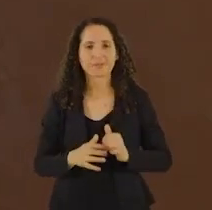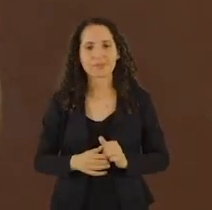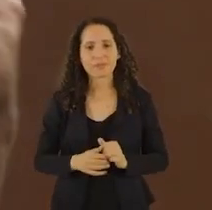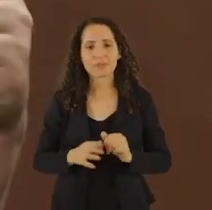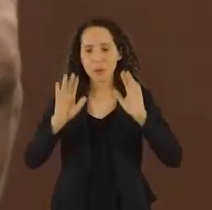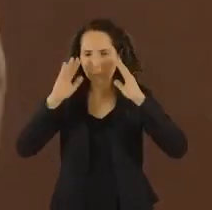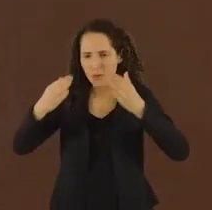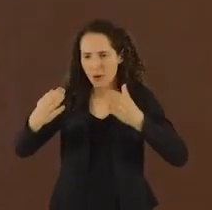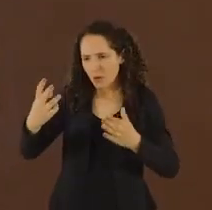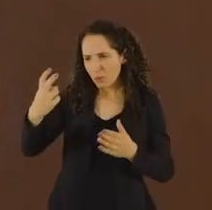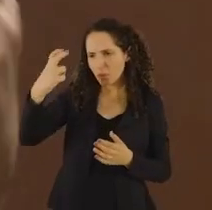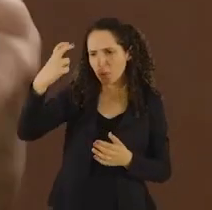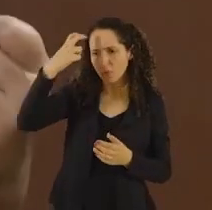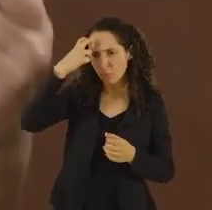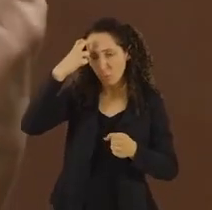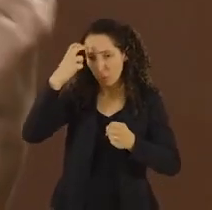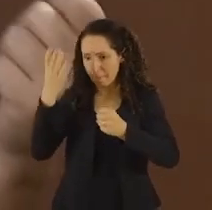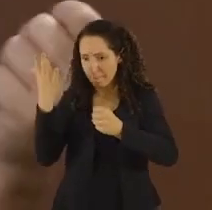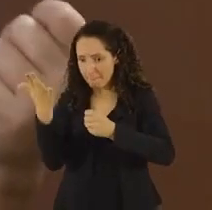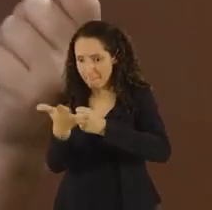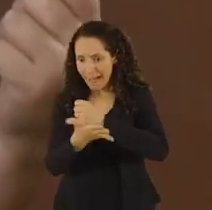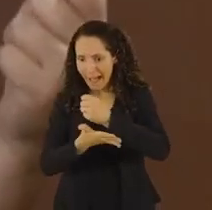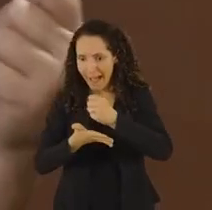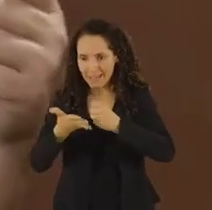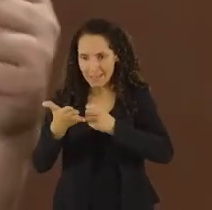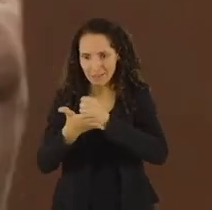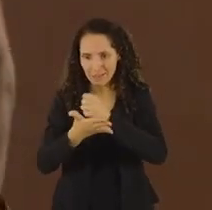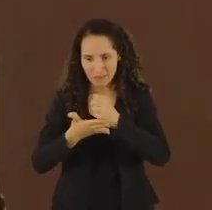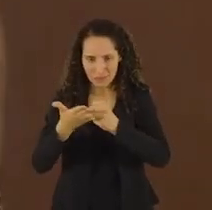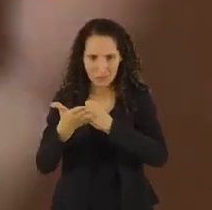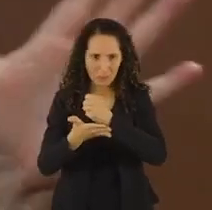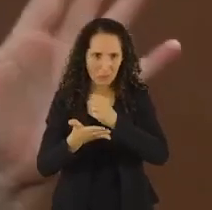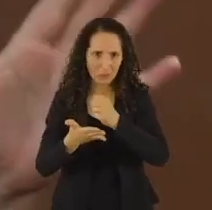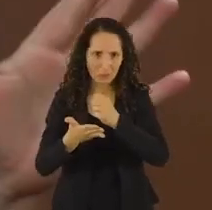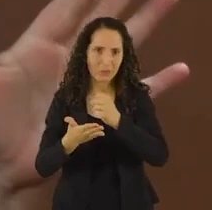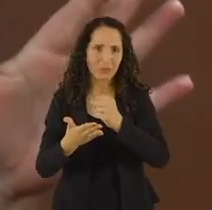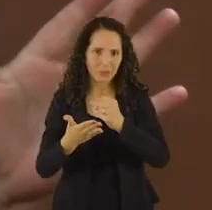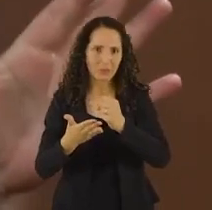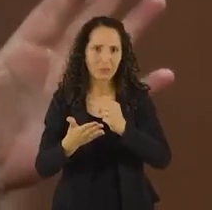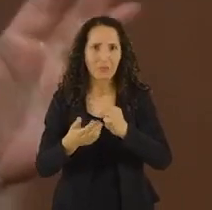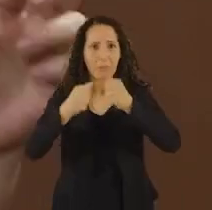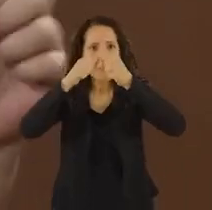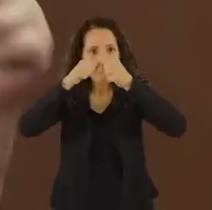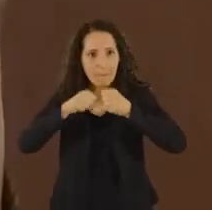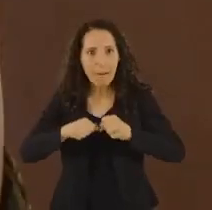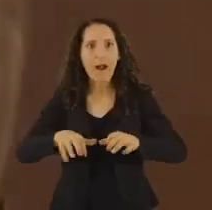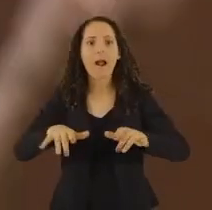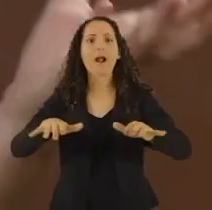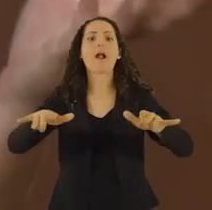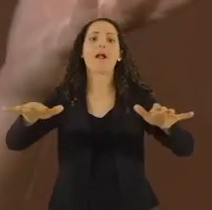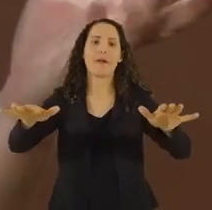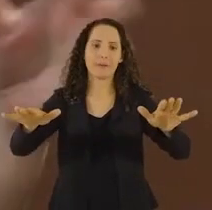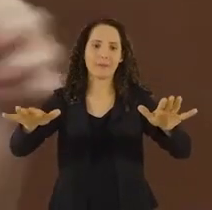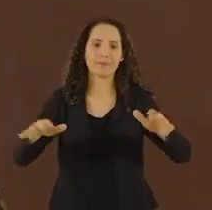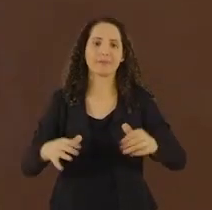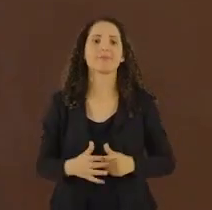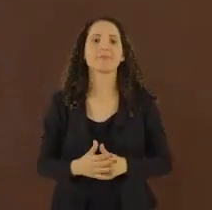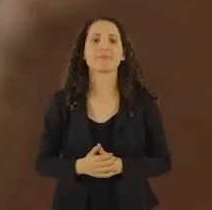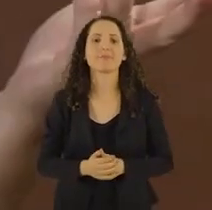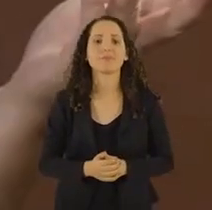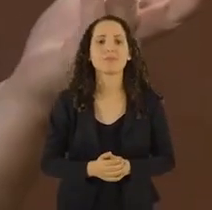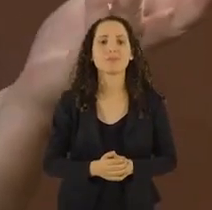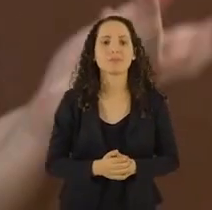a cultura como base da identificação se espalhando pelo mundo todo alguns mais radicais